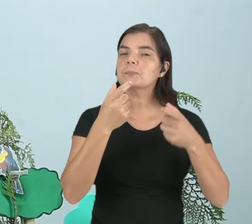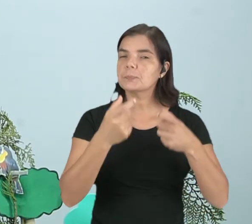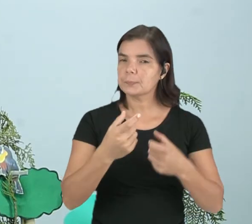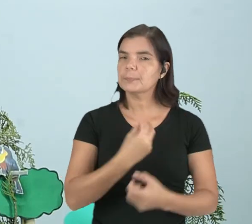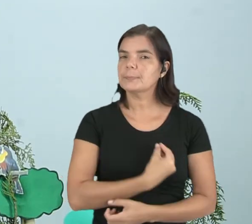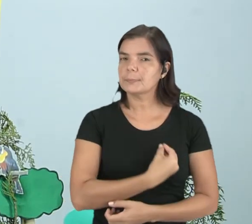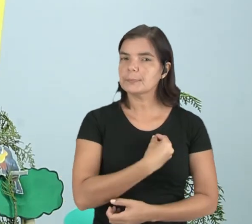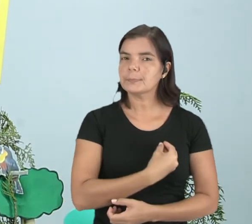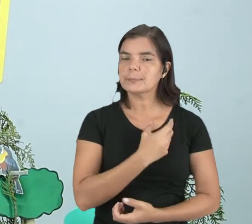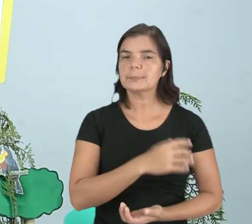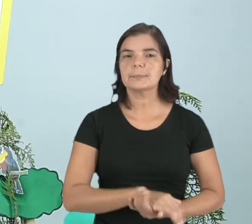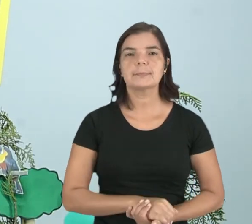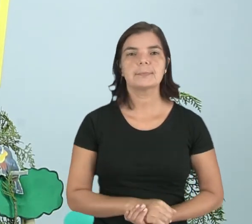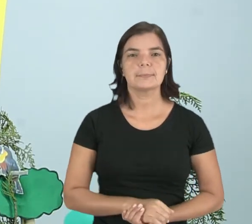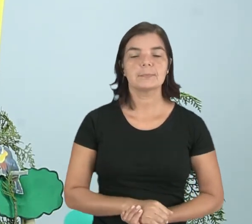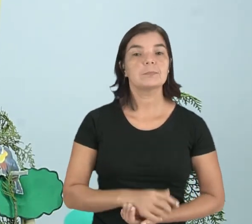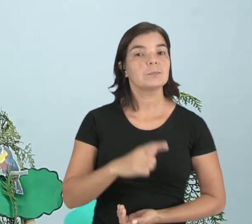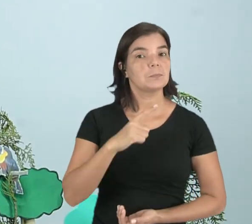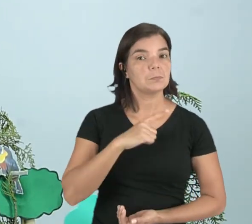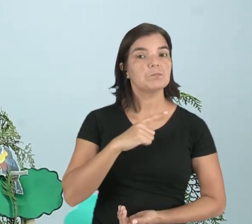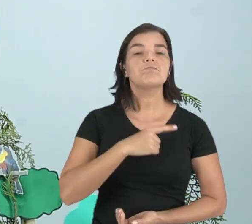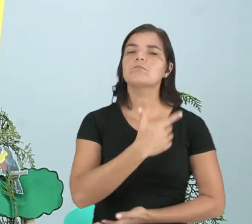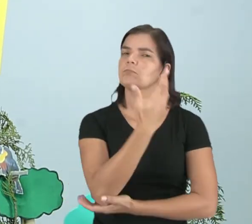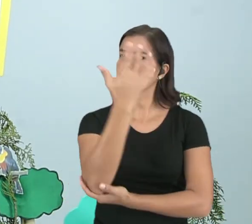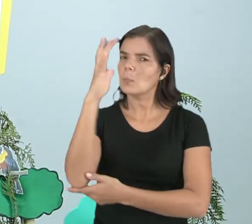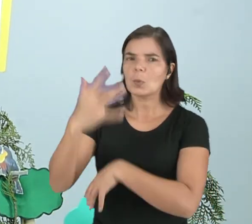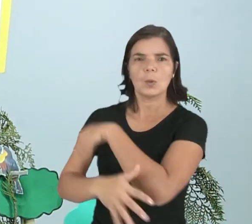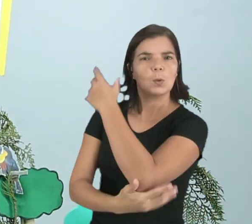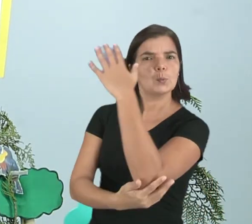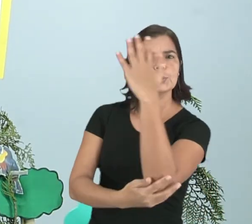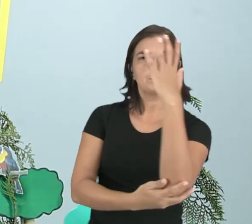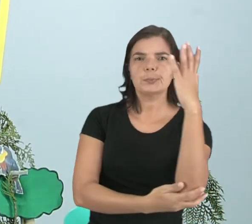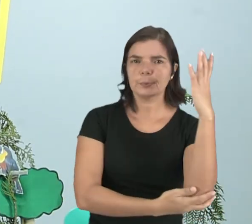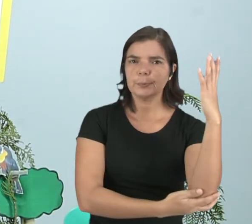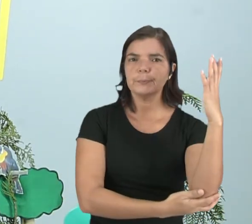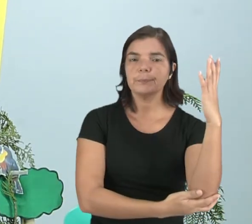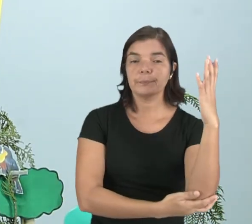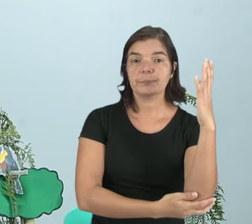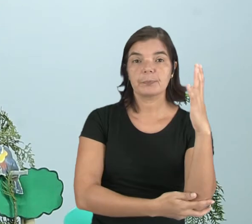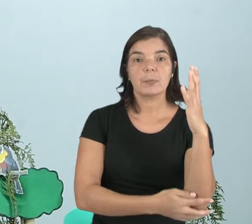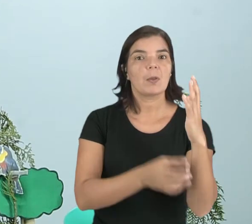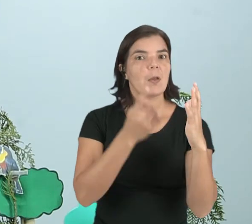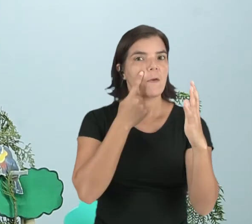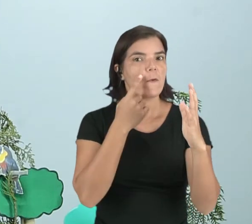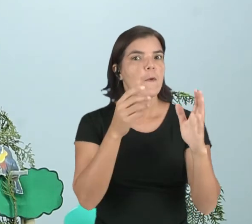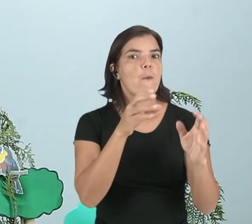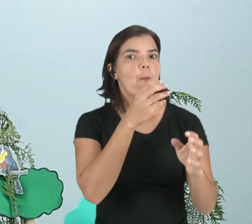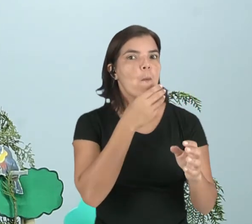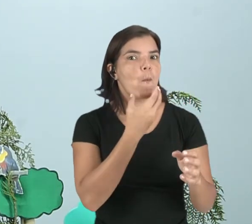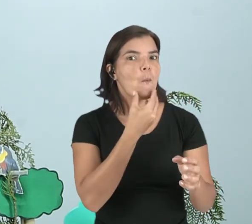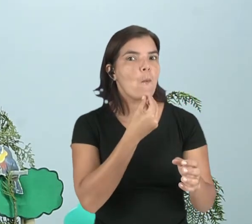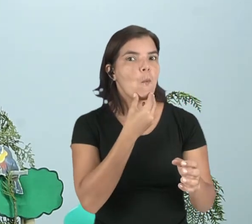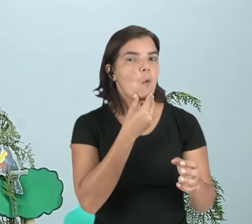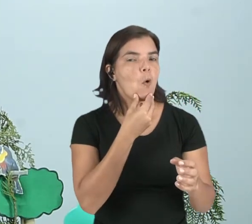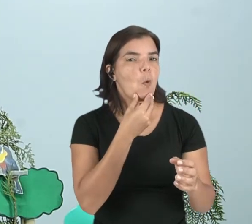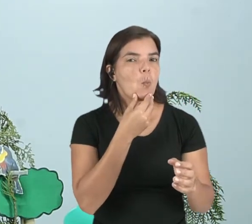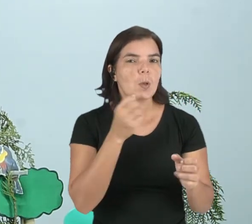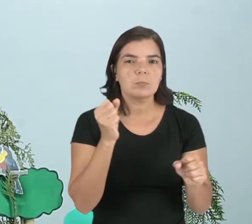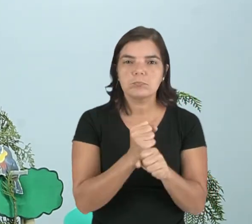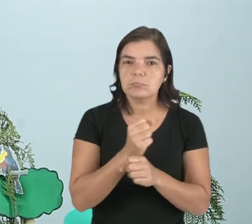elementos? Temos bastante árvores, mas veja que o homem construiu aqui uma estrada,